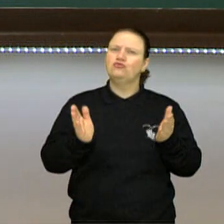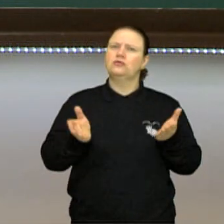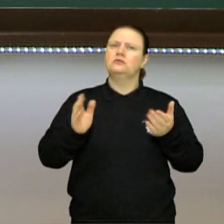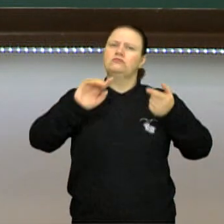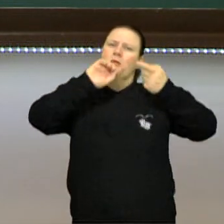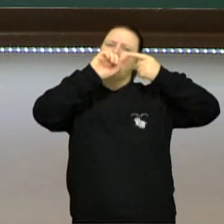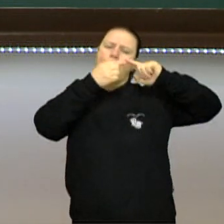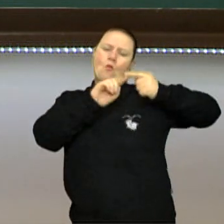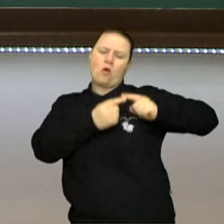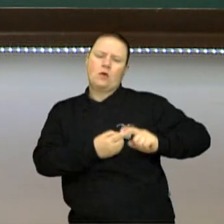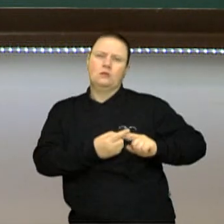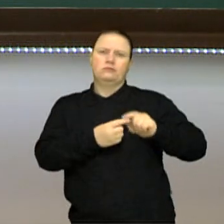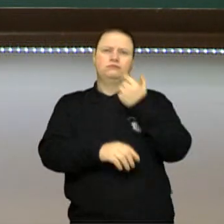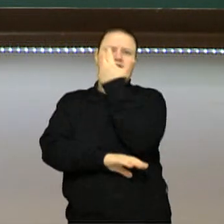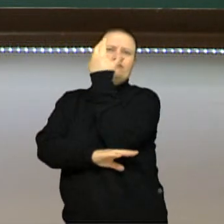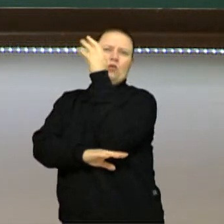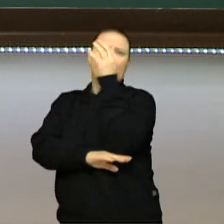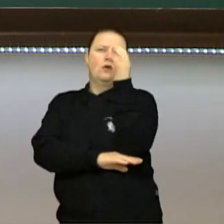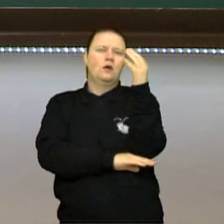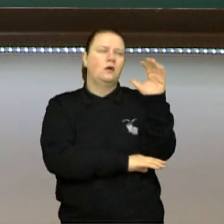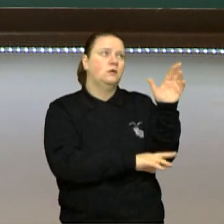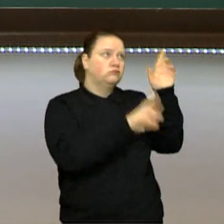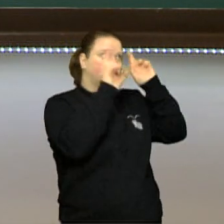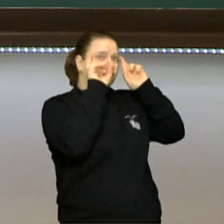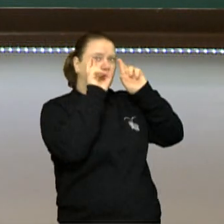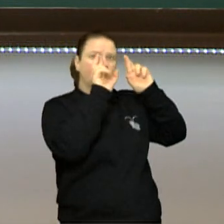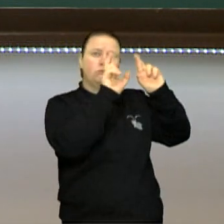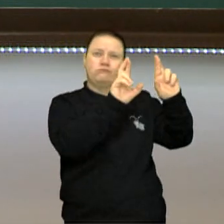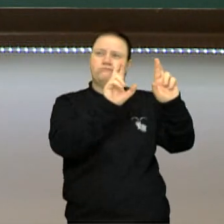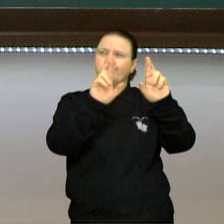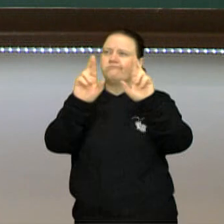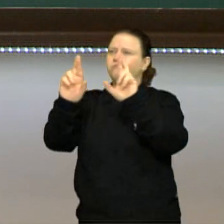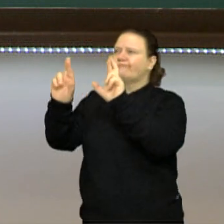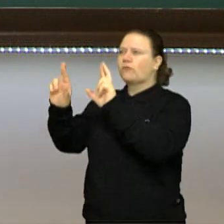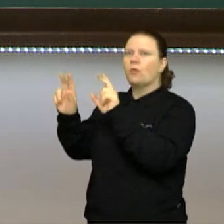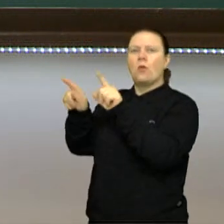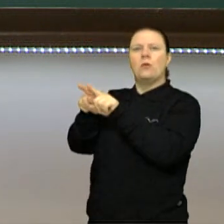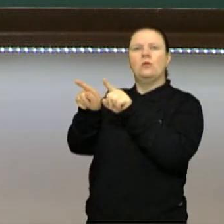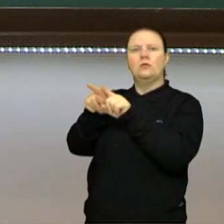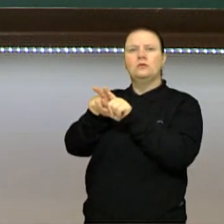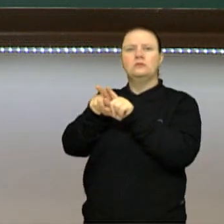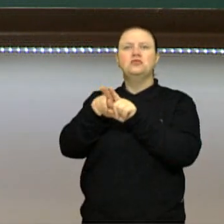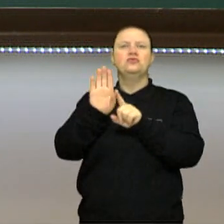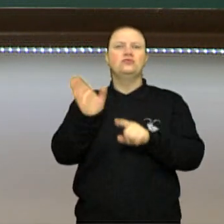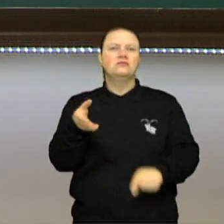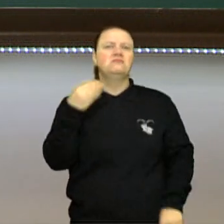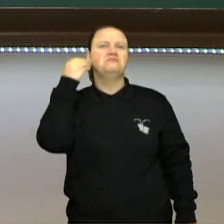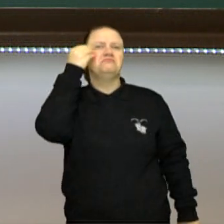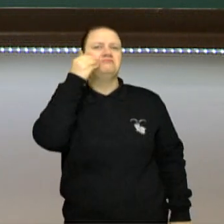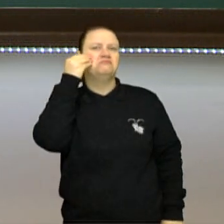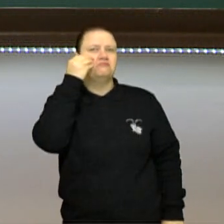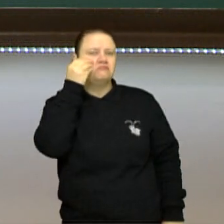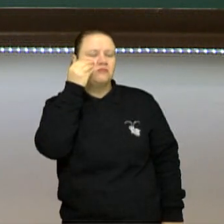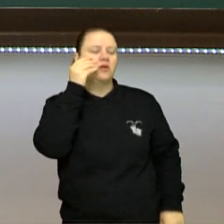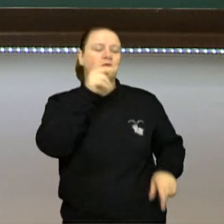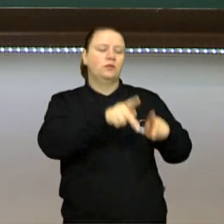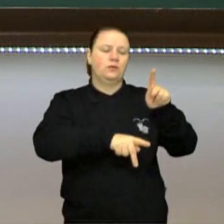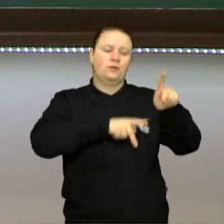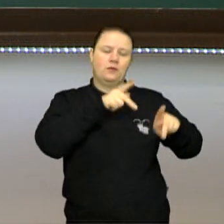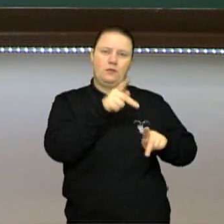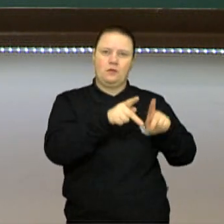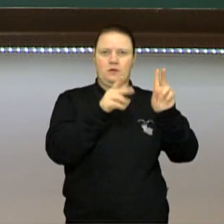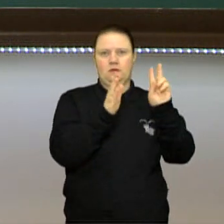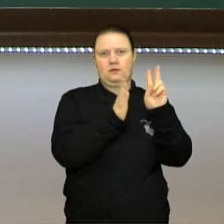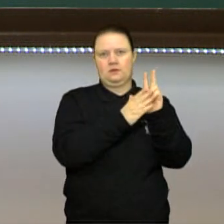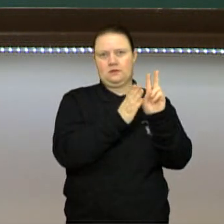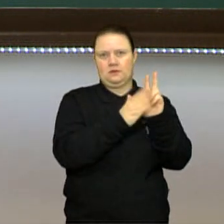com a natureza, respeito com a mãe natureza, então estava presente nessa identidade dos povos indígenas. Então, eles se depararam com essa